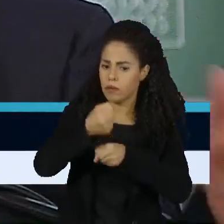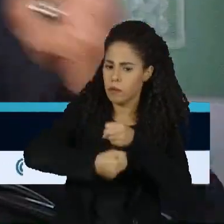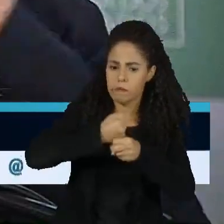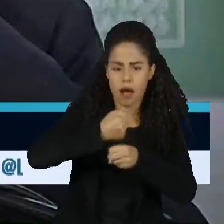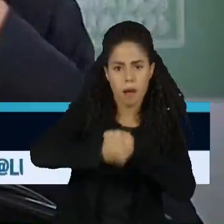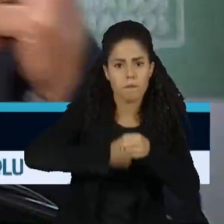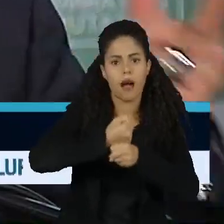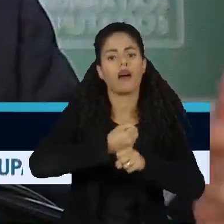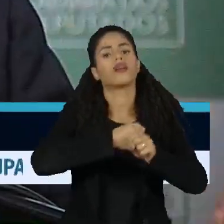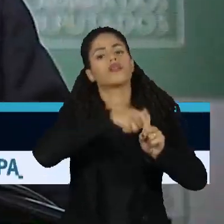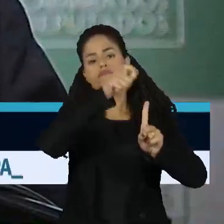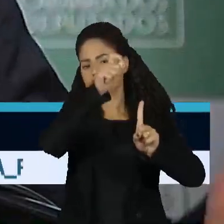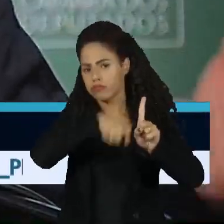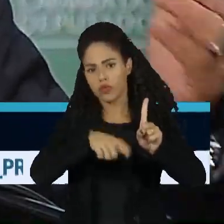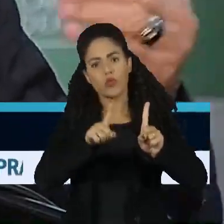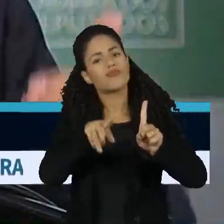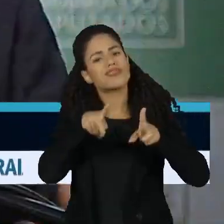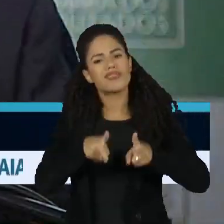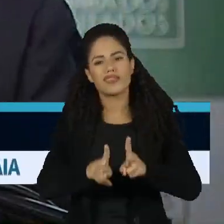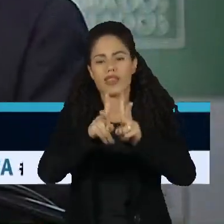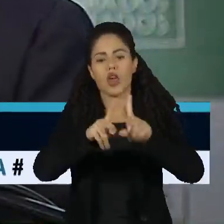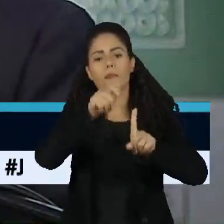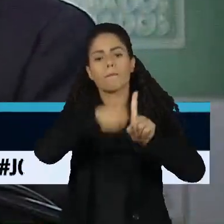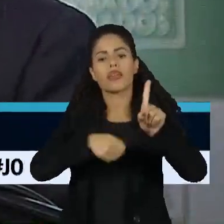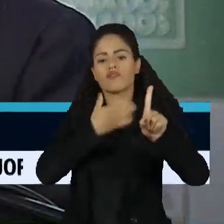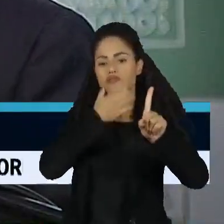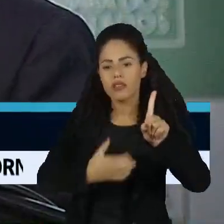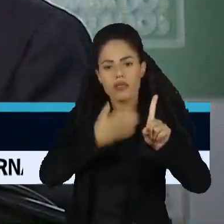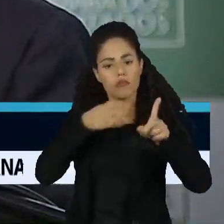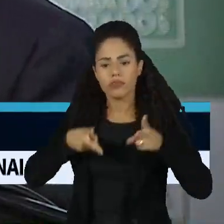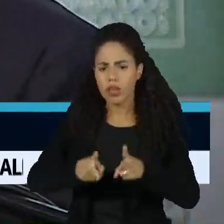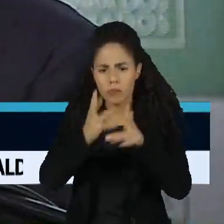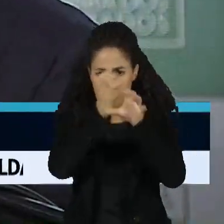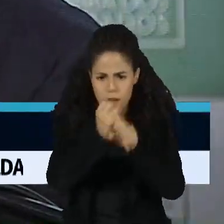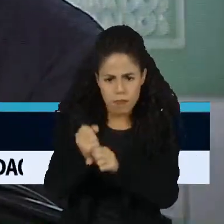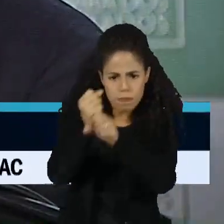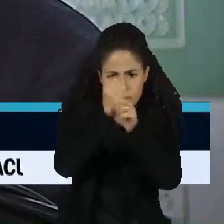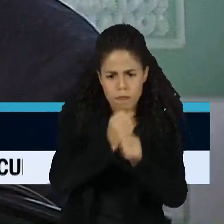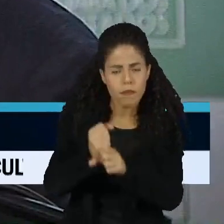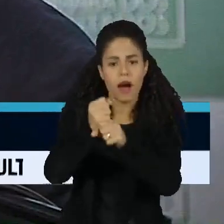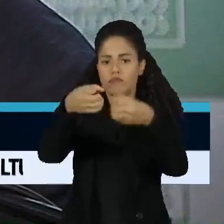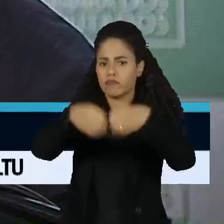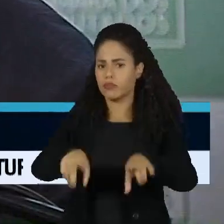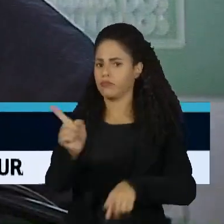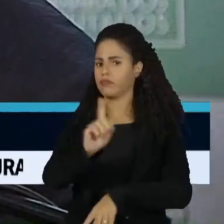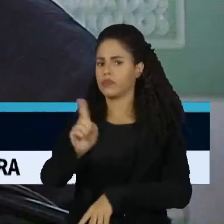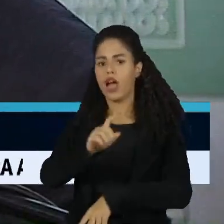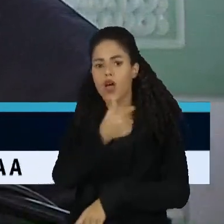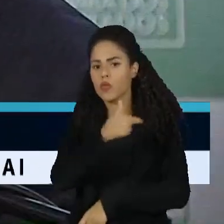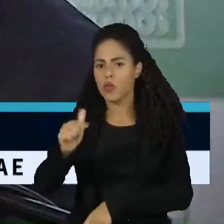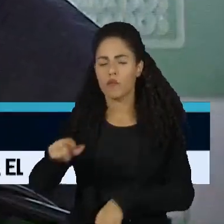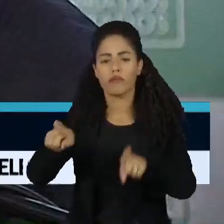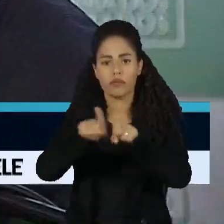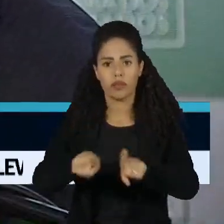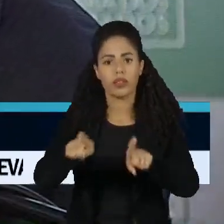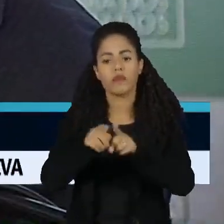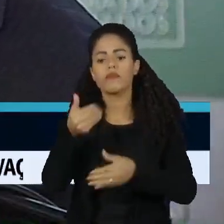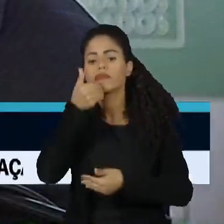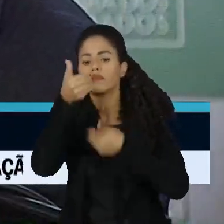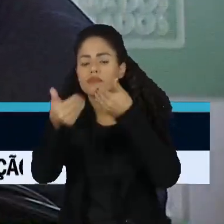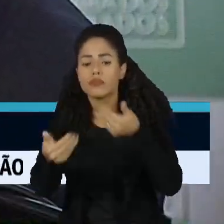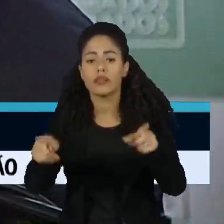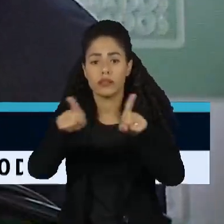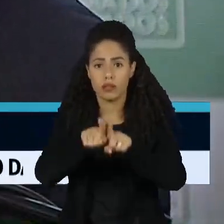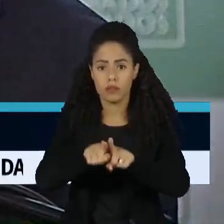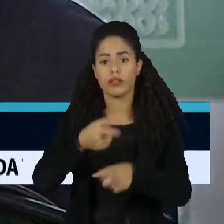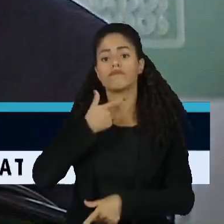dezembro a Dezembro portanto não terá prejuízo para a elaboração conforme era a solicitação e